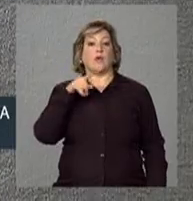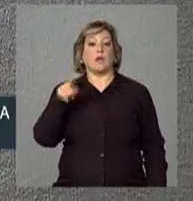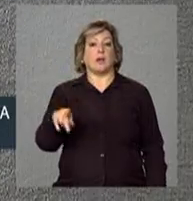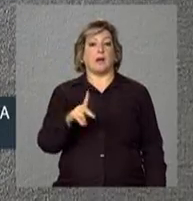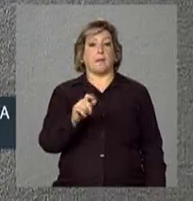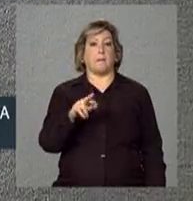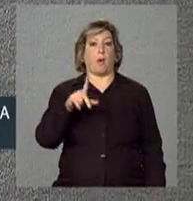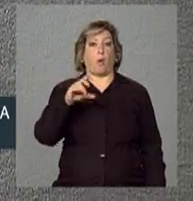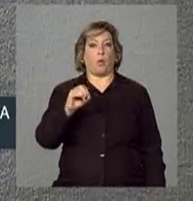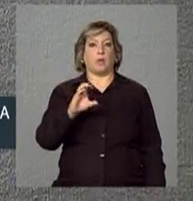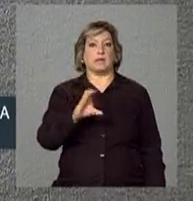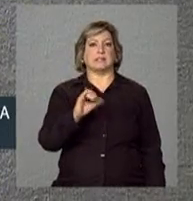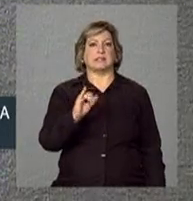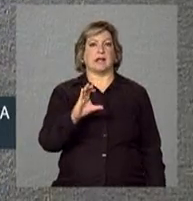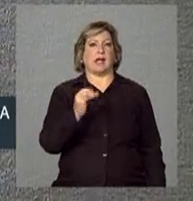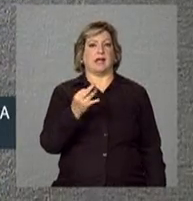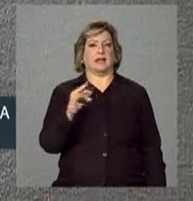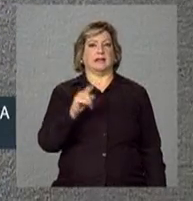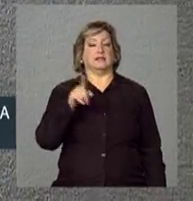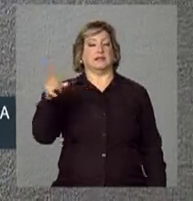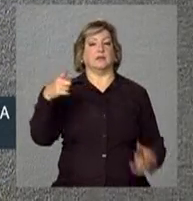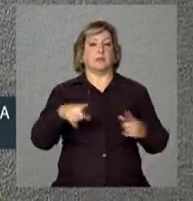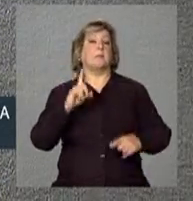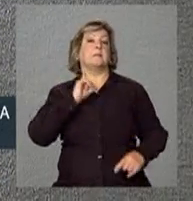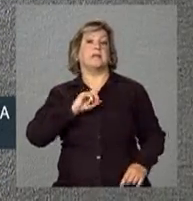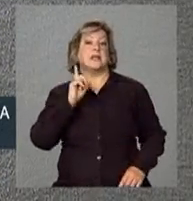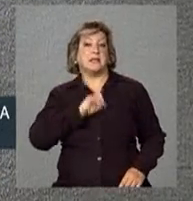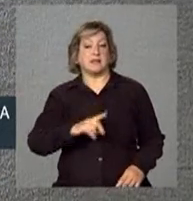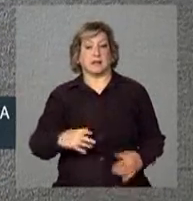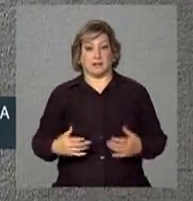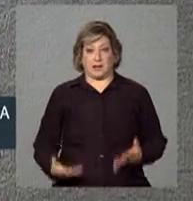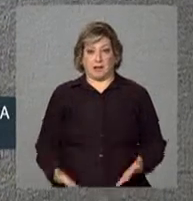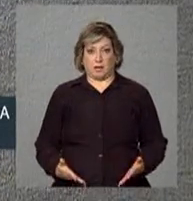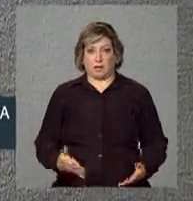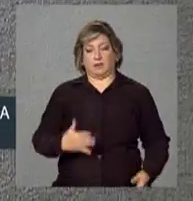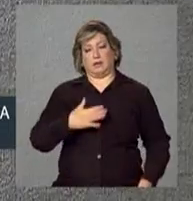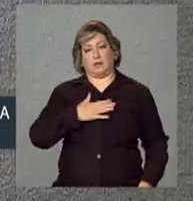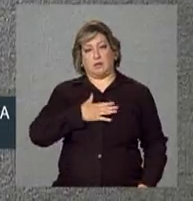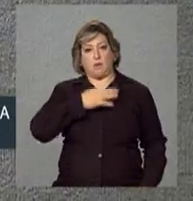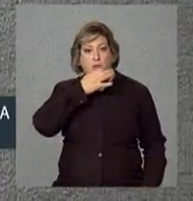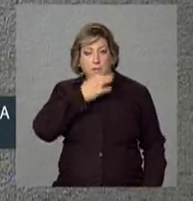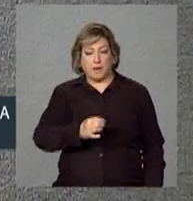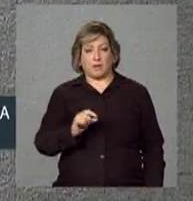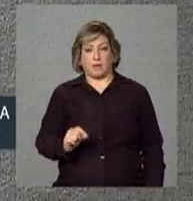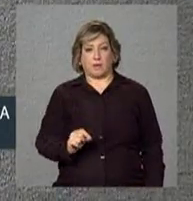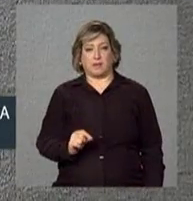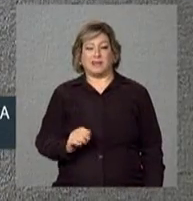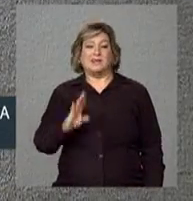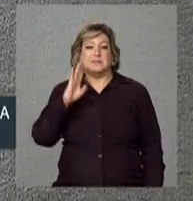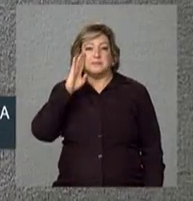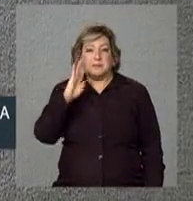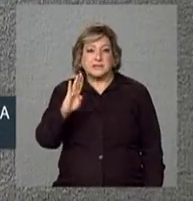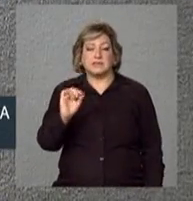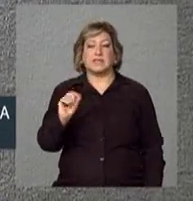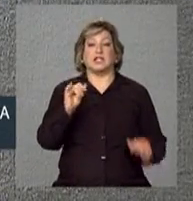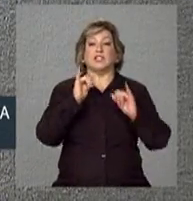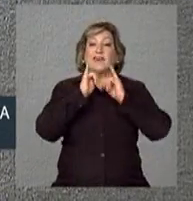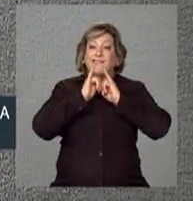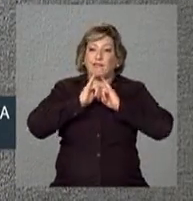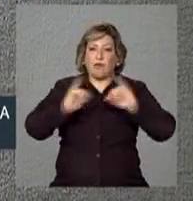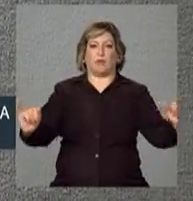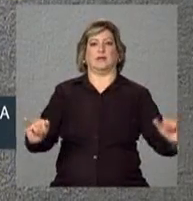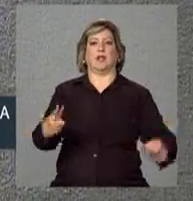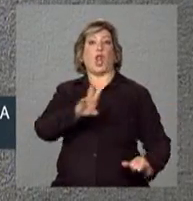Paulo Cicatriz, em Minas Gerais. Então, na minha modesta opinião, pelo menos a divulgação,